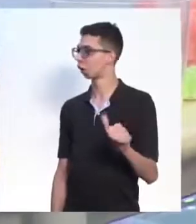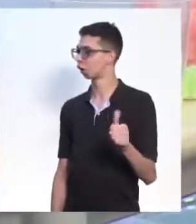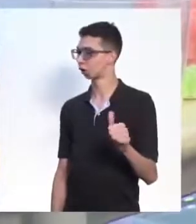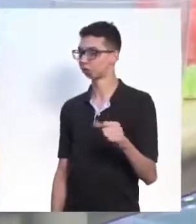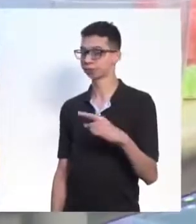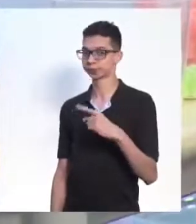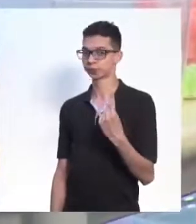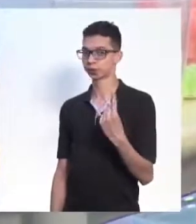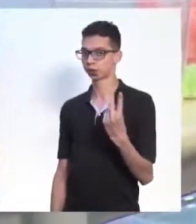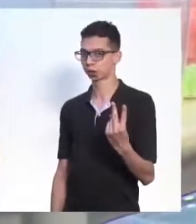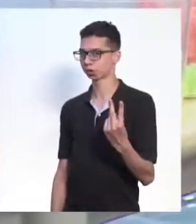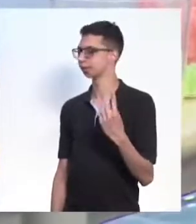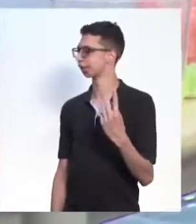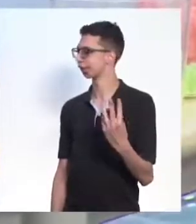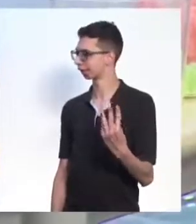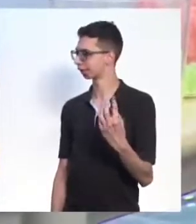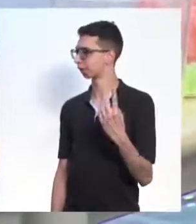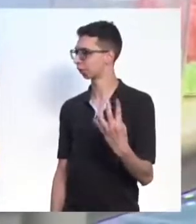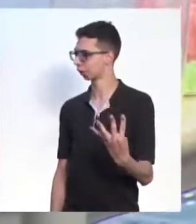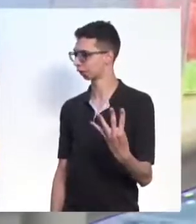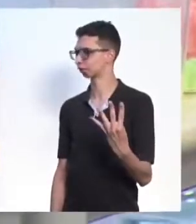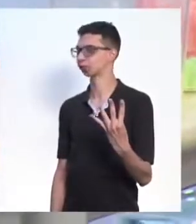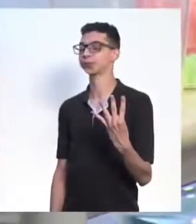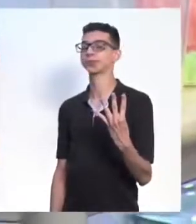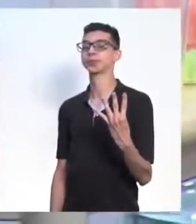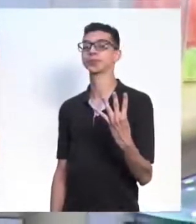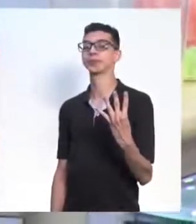12, 13, 14,